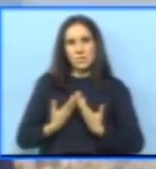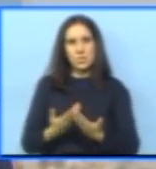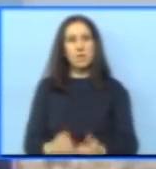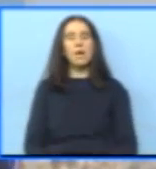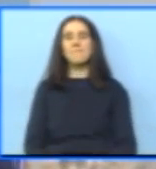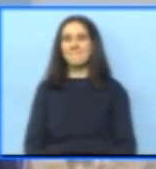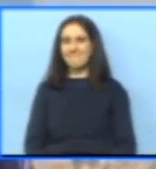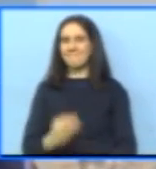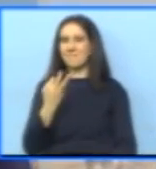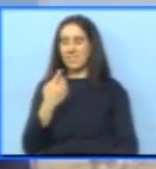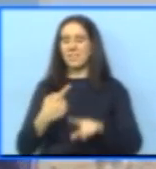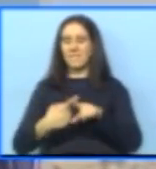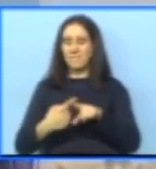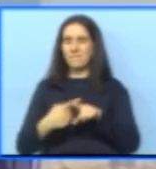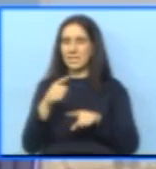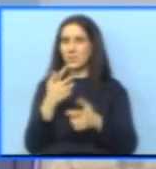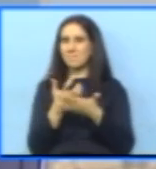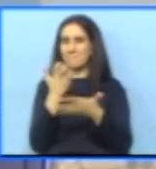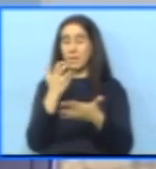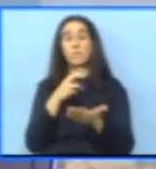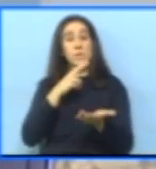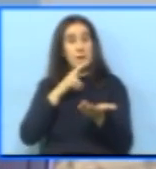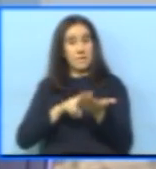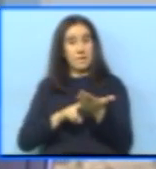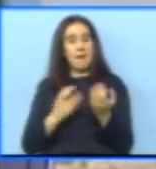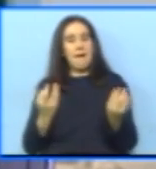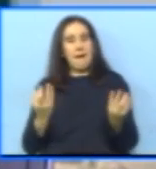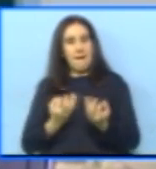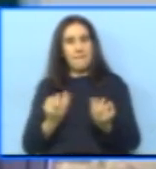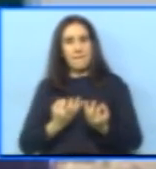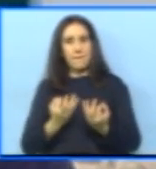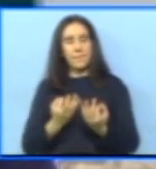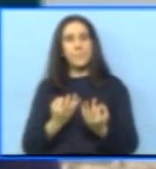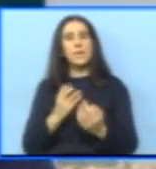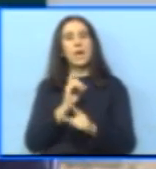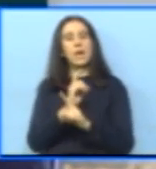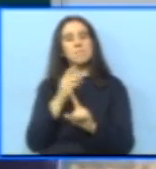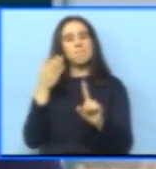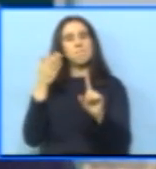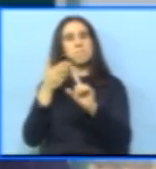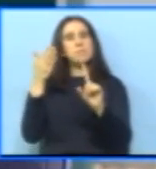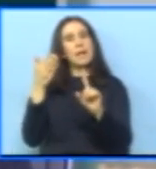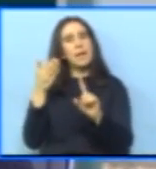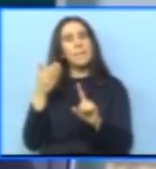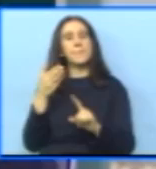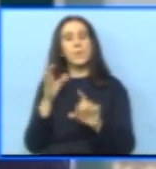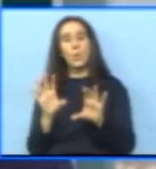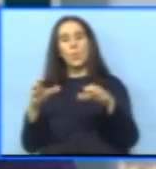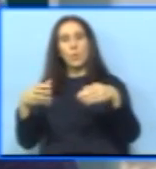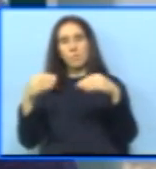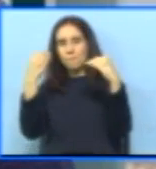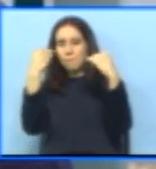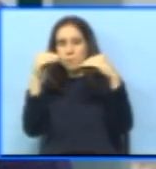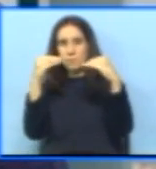muito interessante isso que se está a sublinhar, porque se é verdade que o target inicial é a formação deste grupo, o